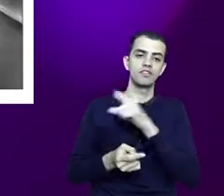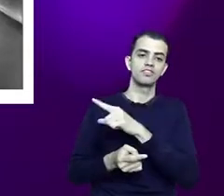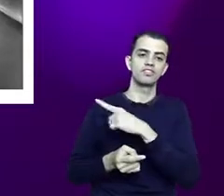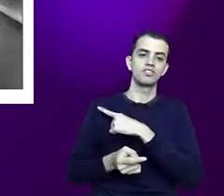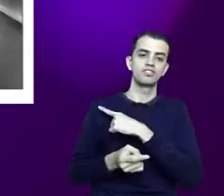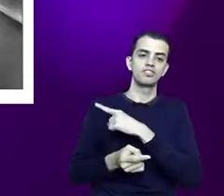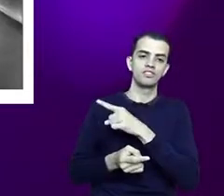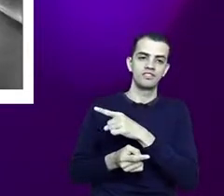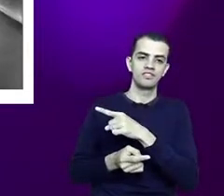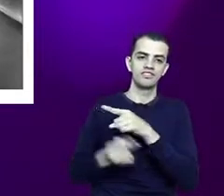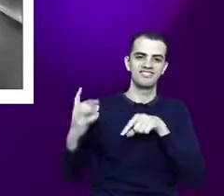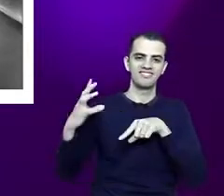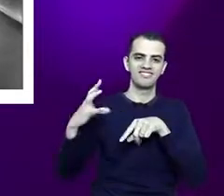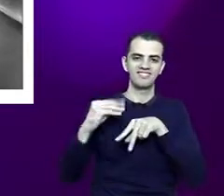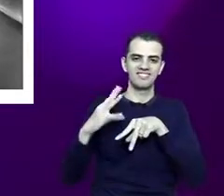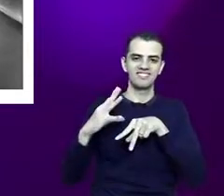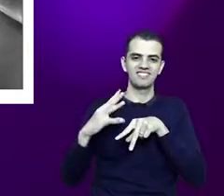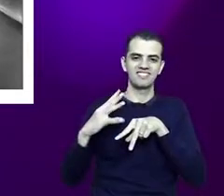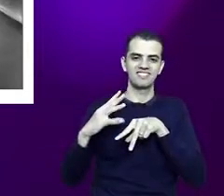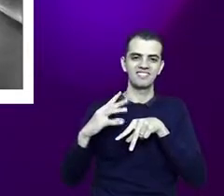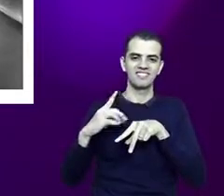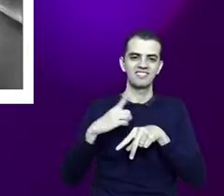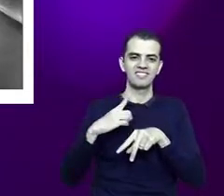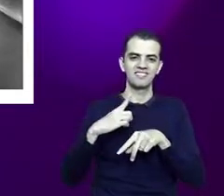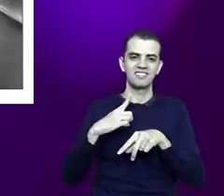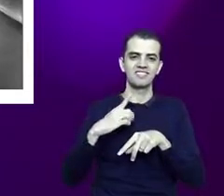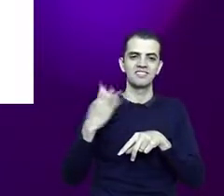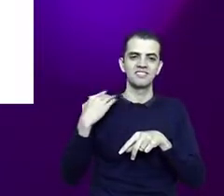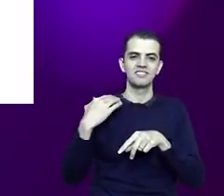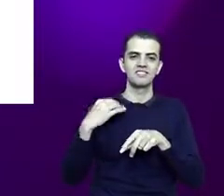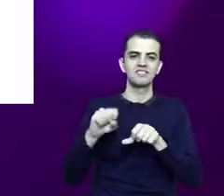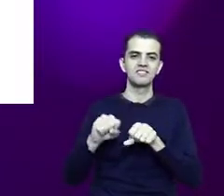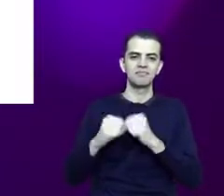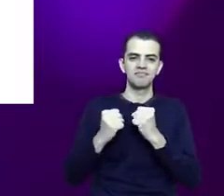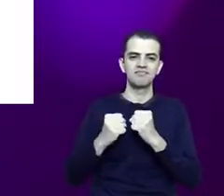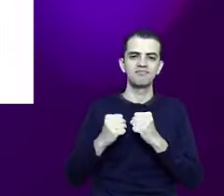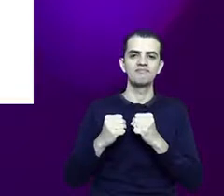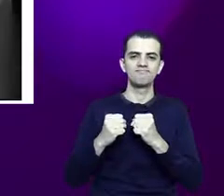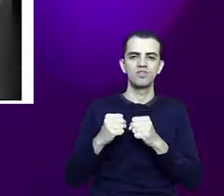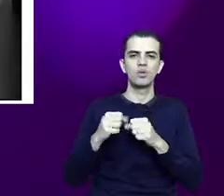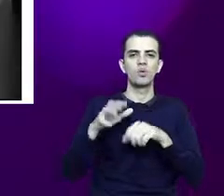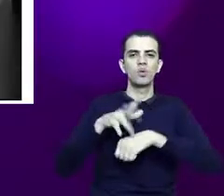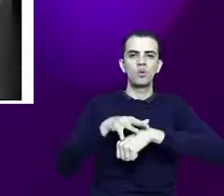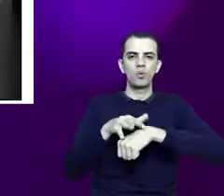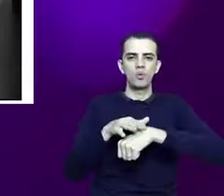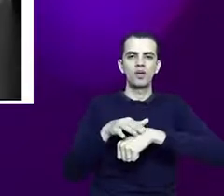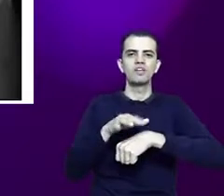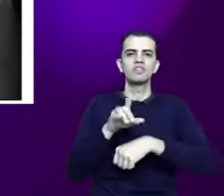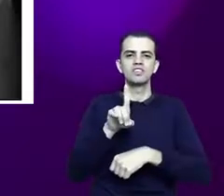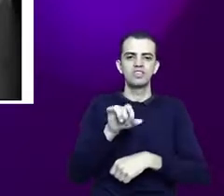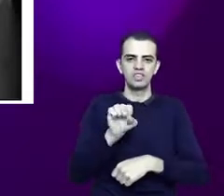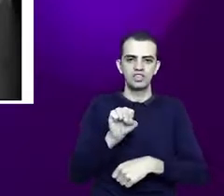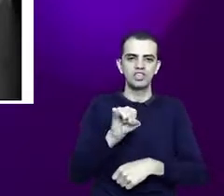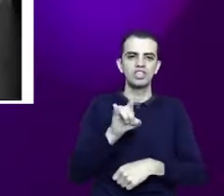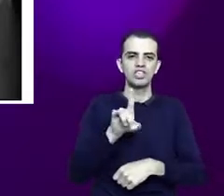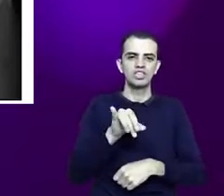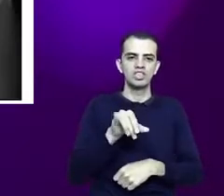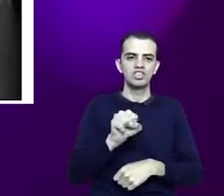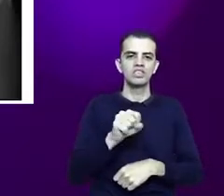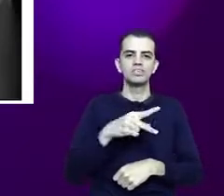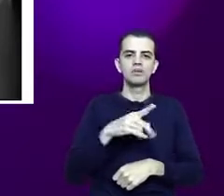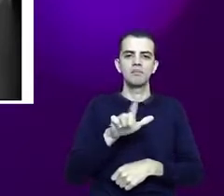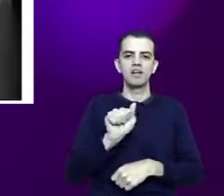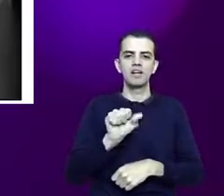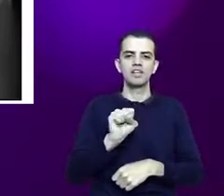radiografia, uma sequela de doença displásica do quadril, né? E a